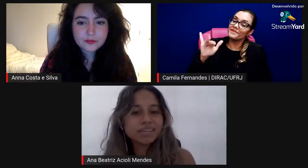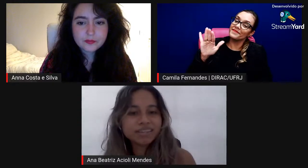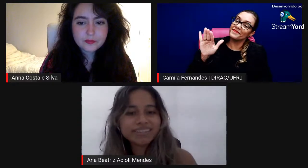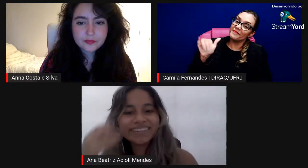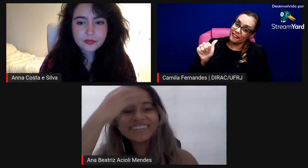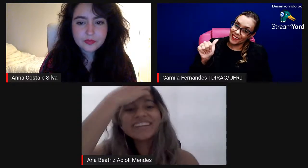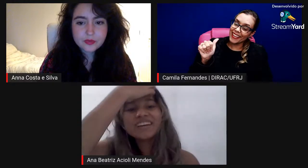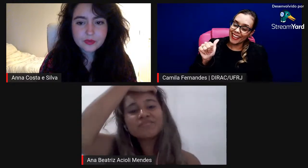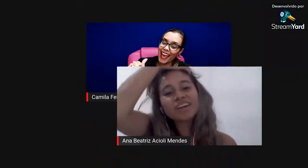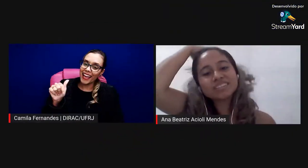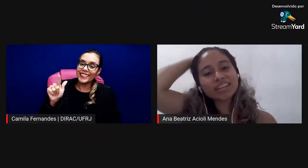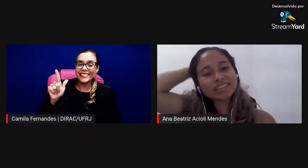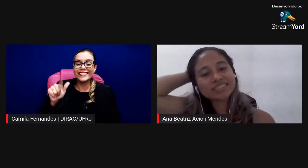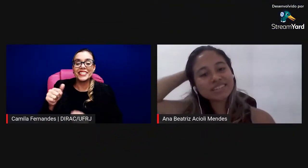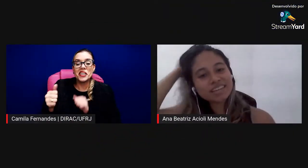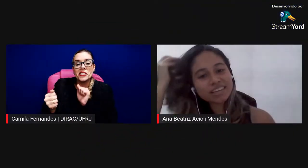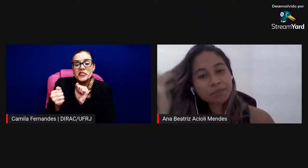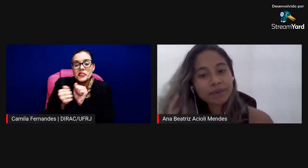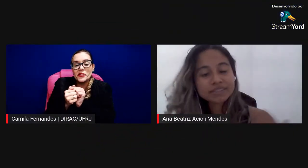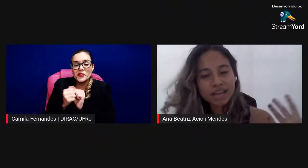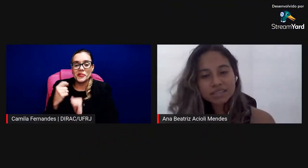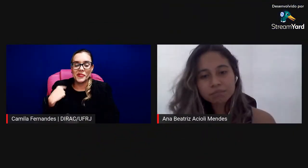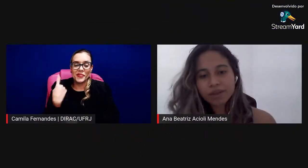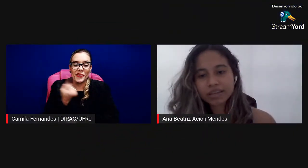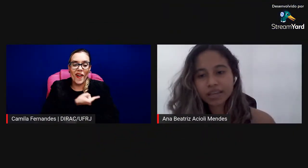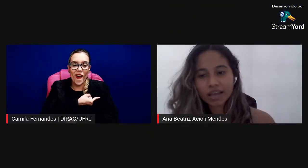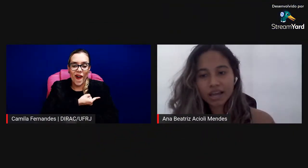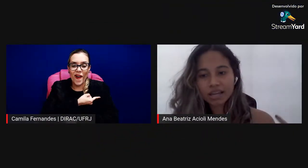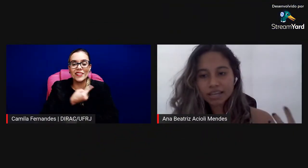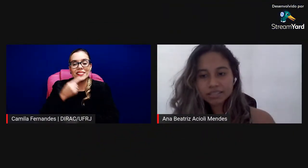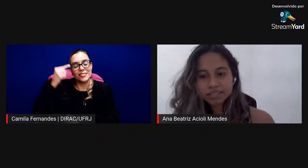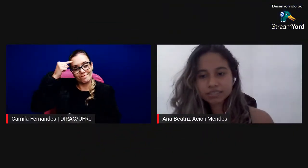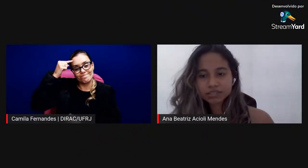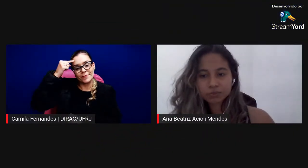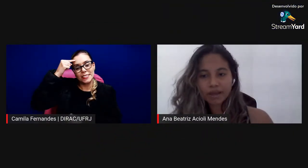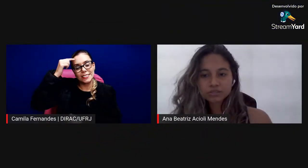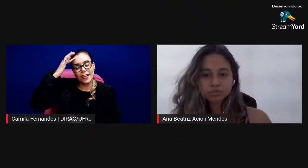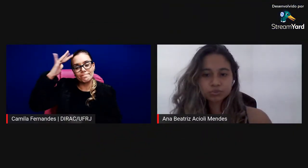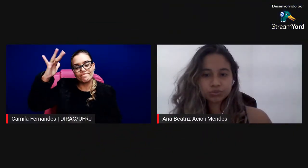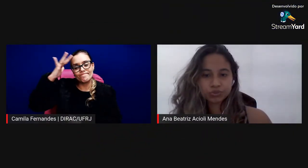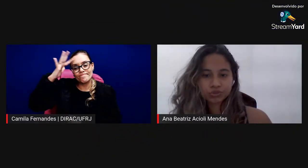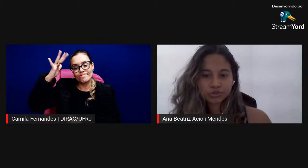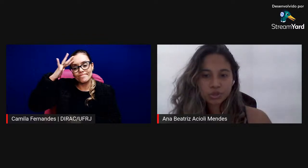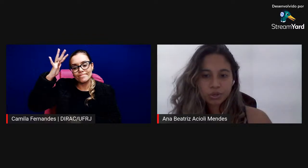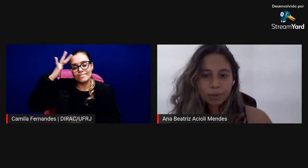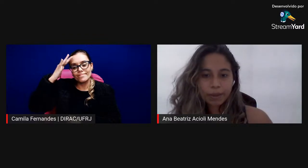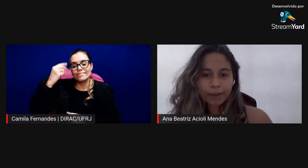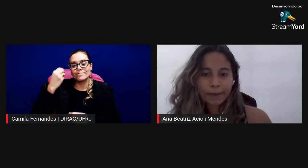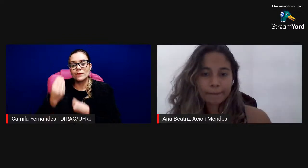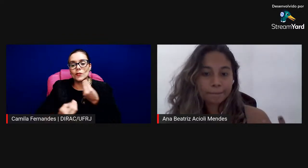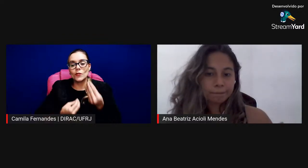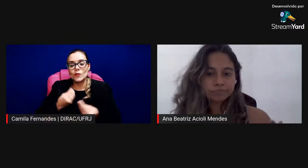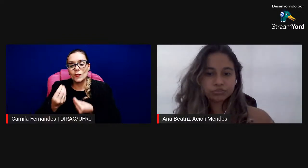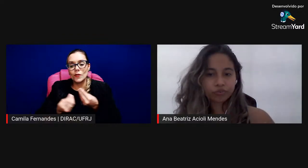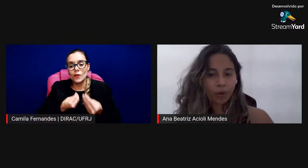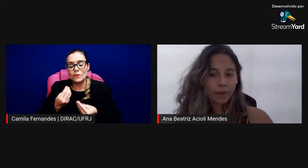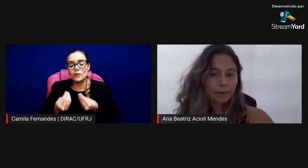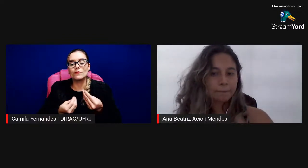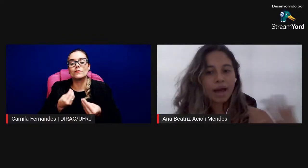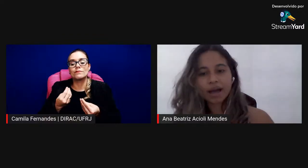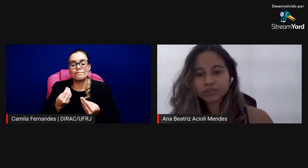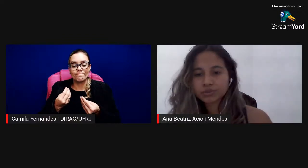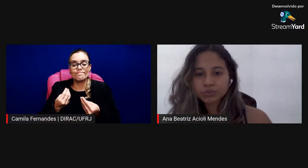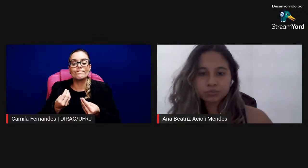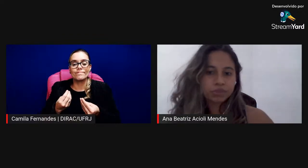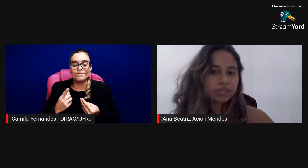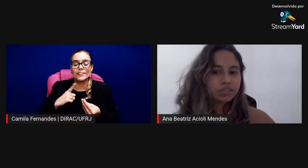companhia para a gente e pensar também além desses espaços de forma